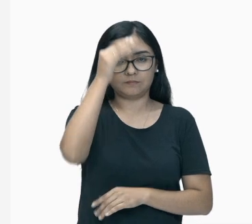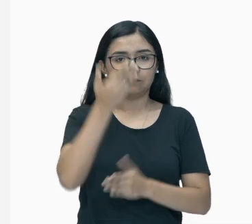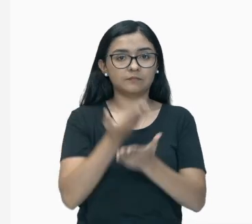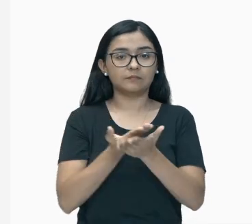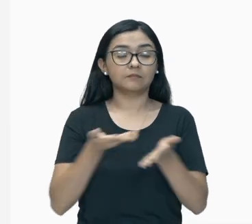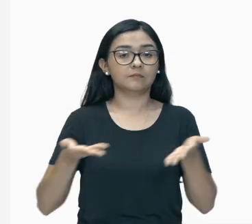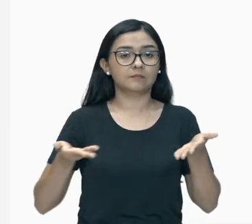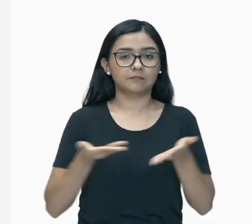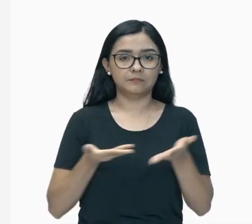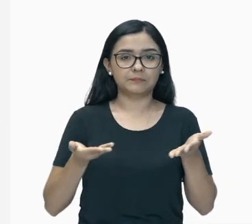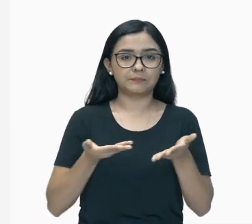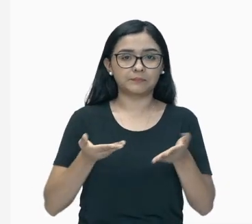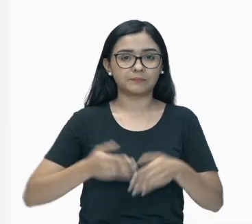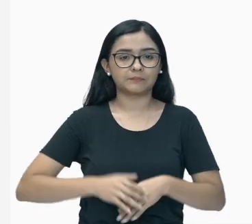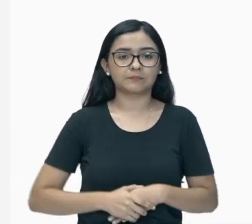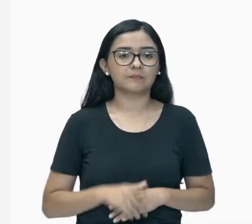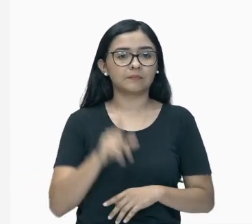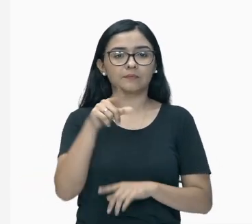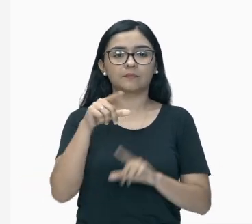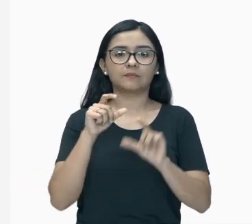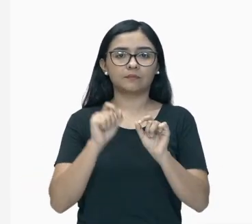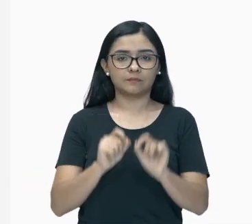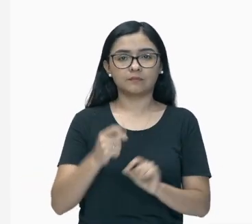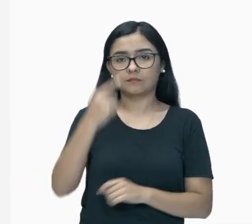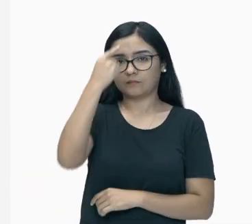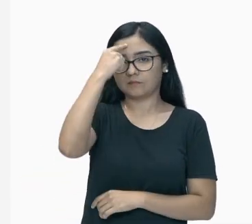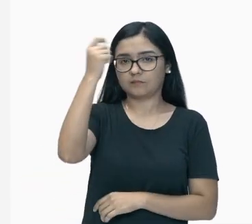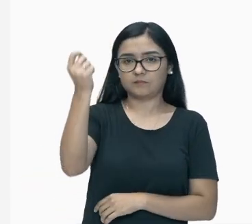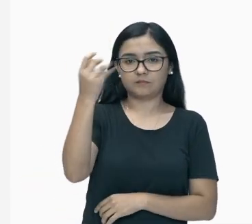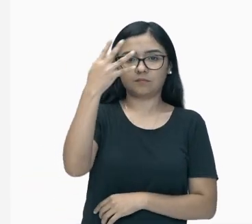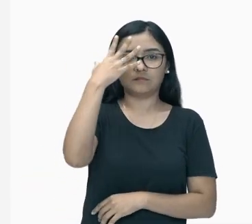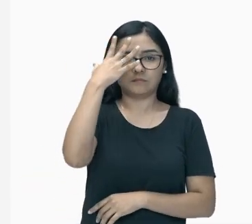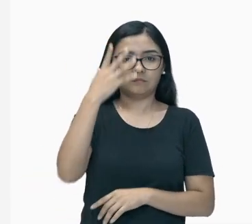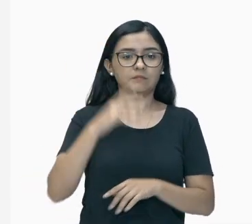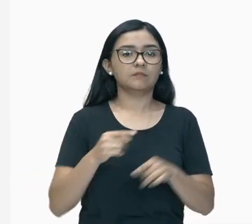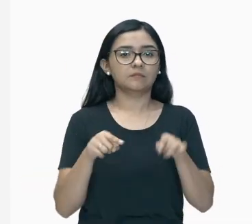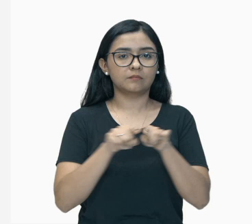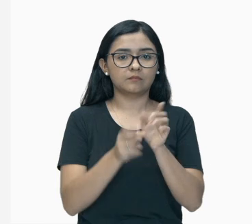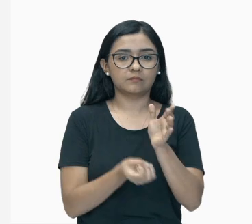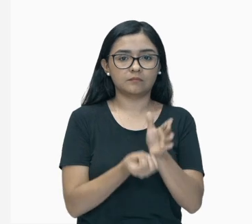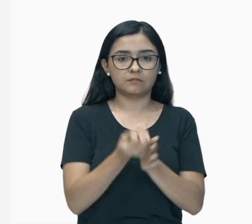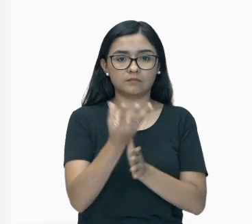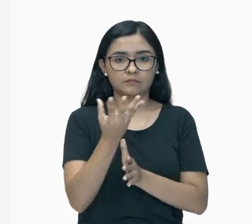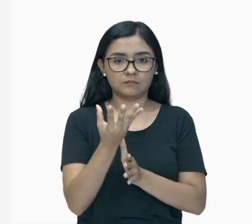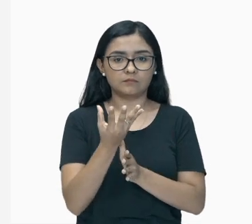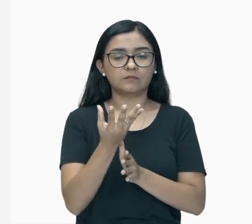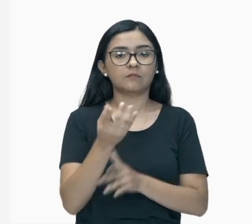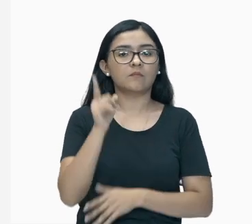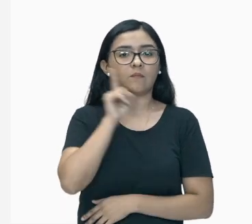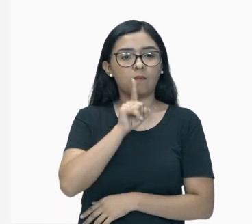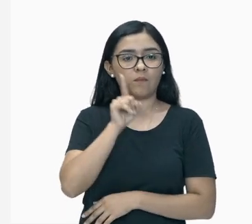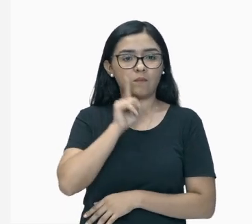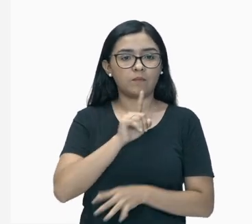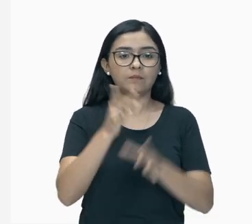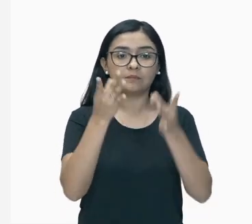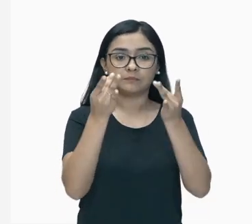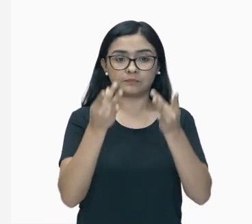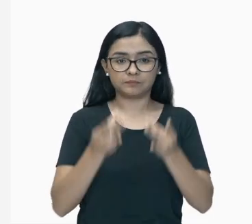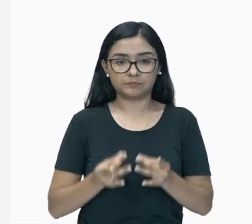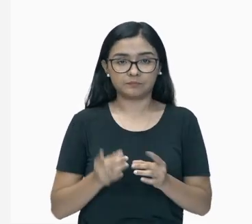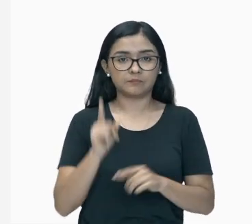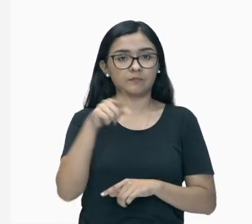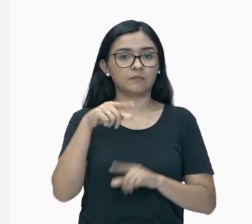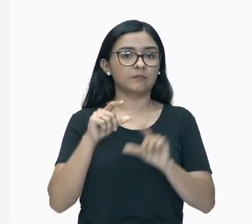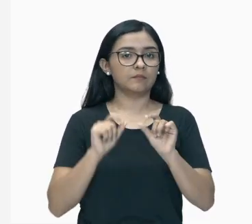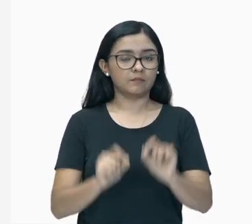aula, que é o iluminismo e a formação dos Estados Unidos. E como detalhamento, nós